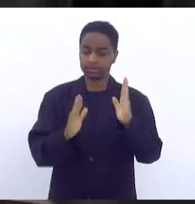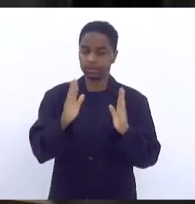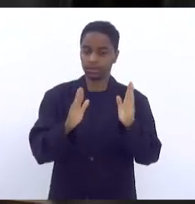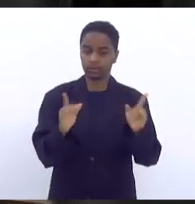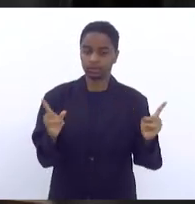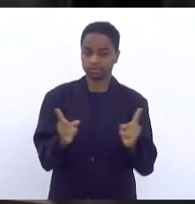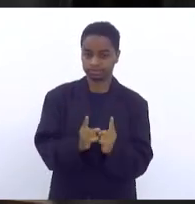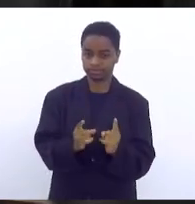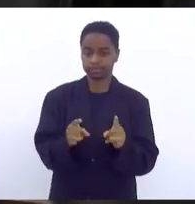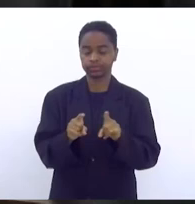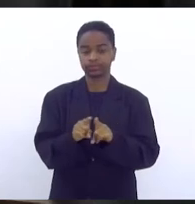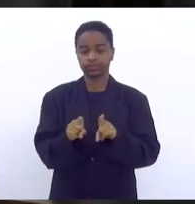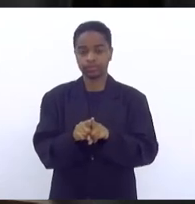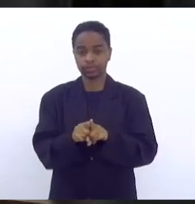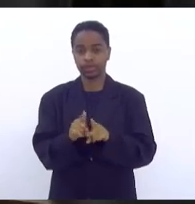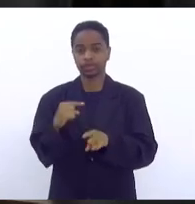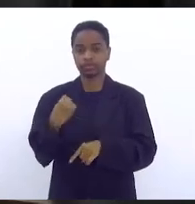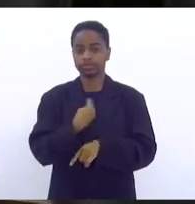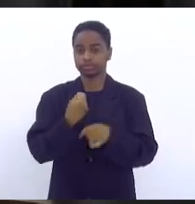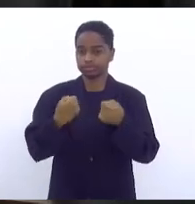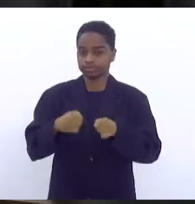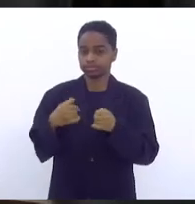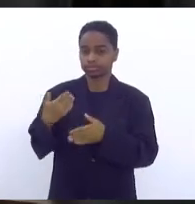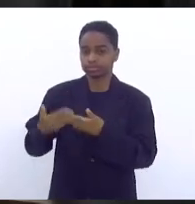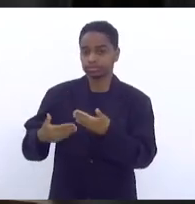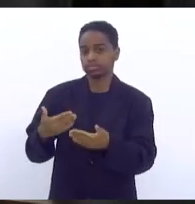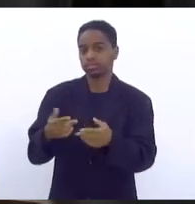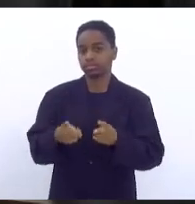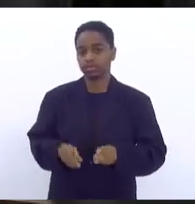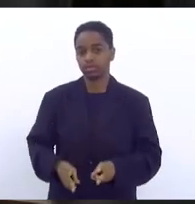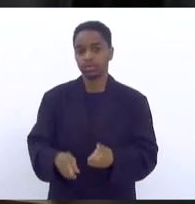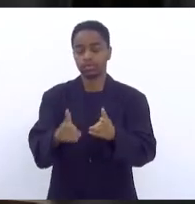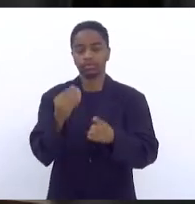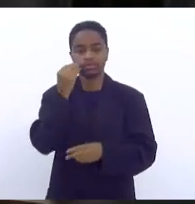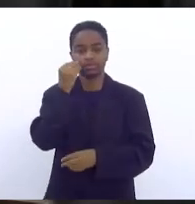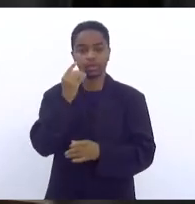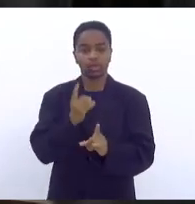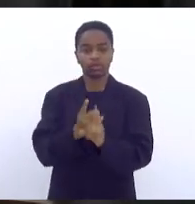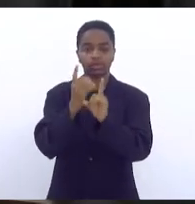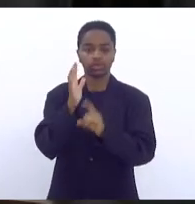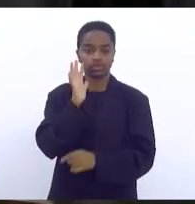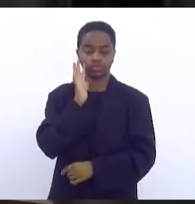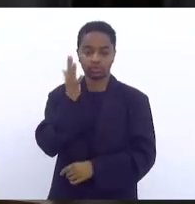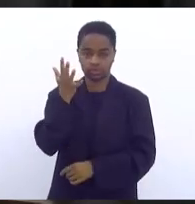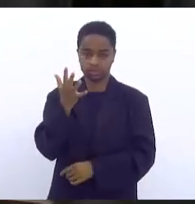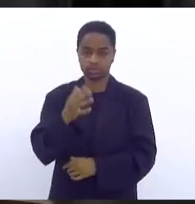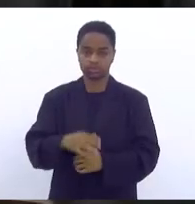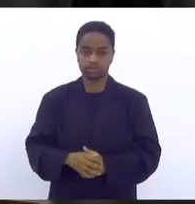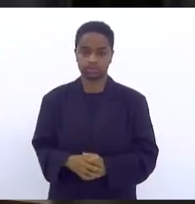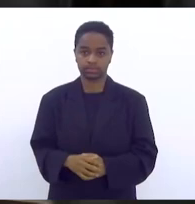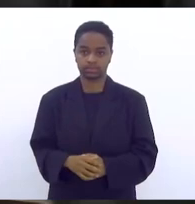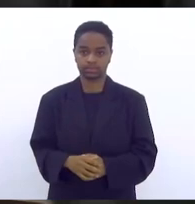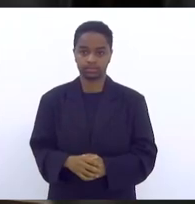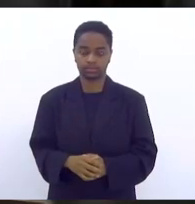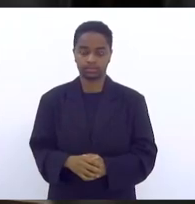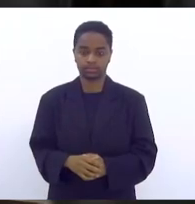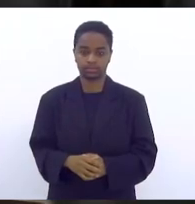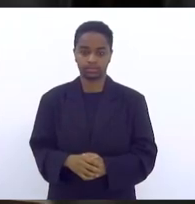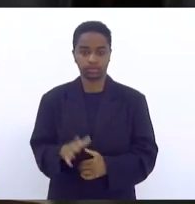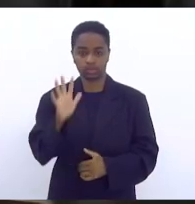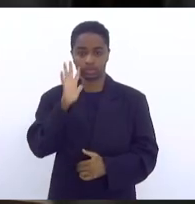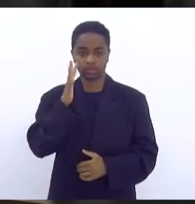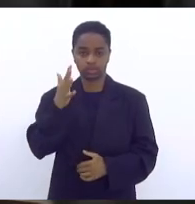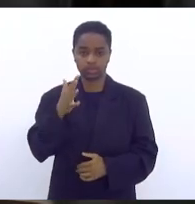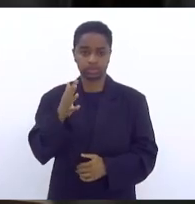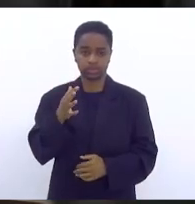eh eh e a gente tem que caminhar sim para para pra solução eh eh definitiva aí